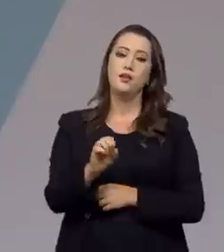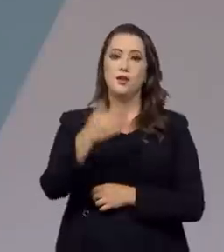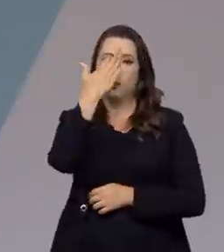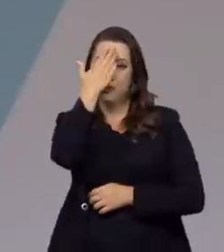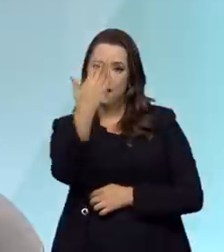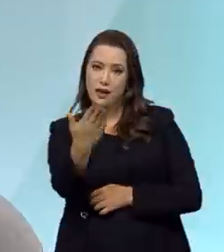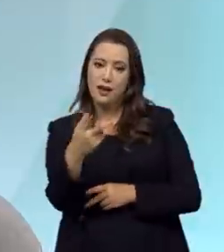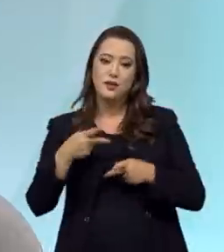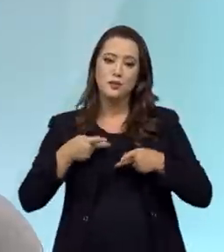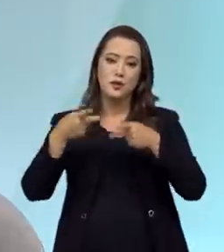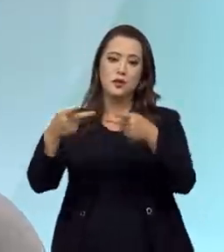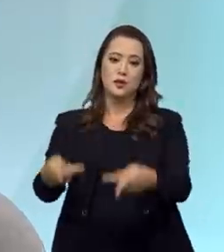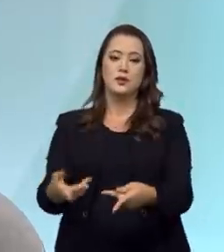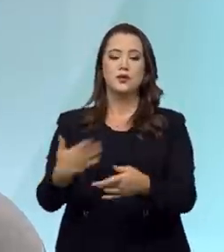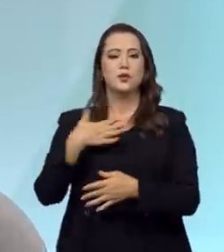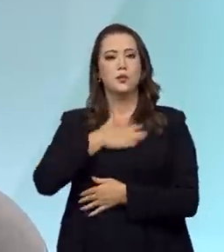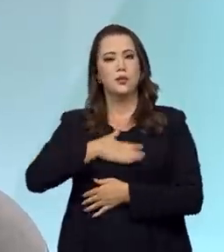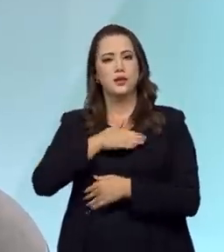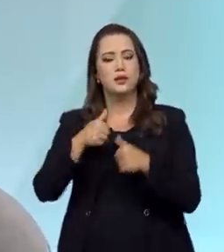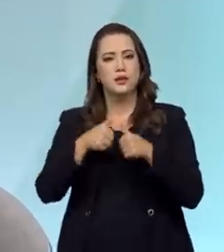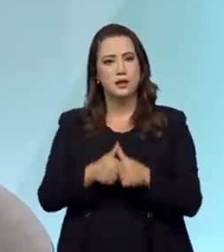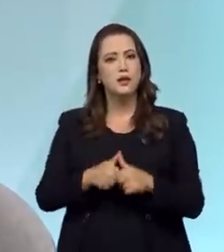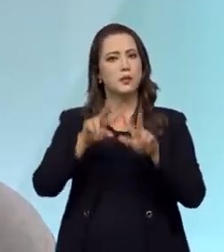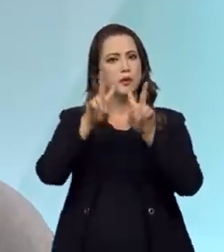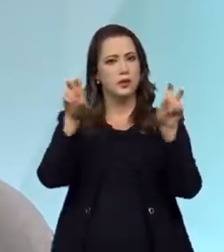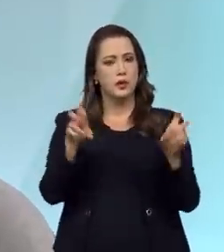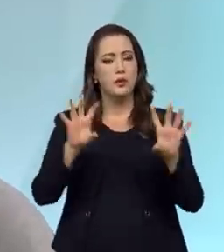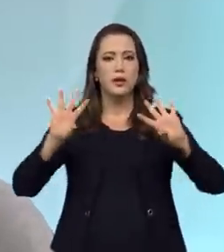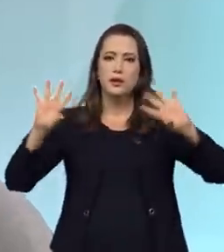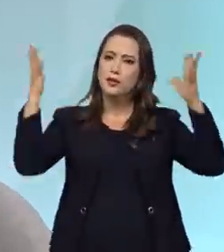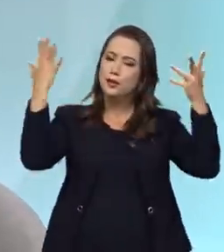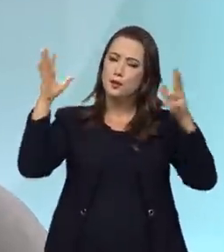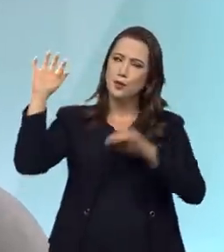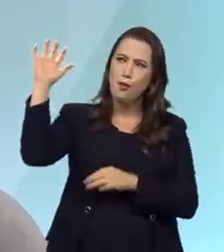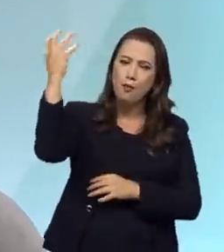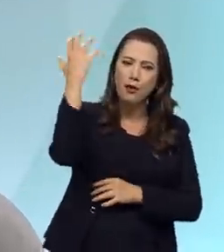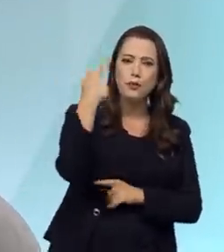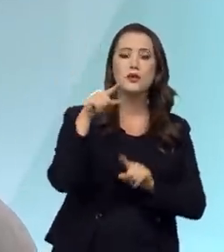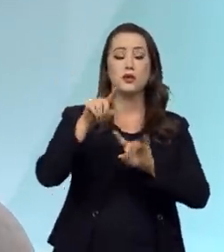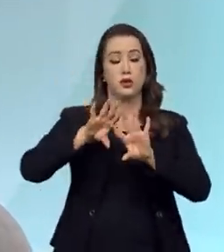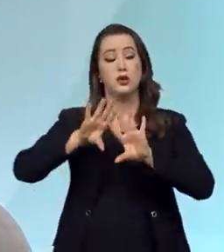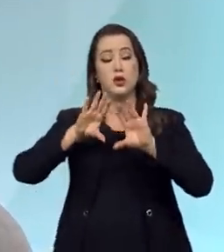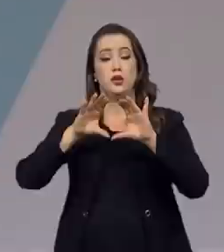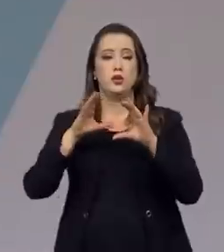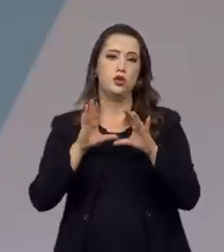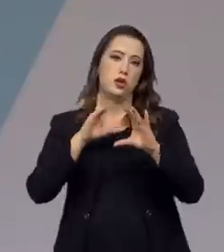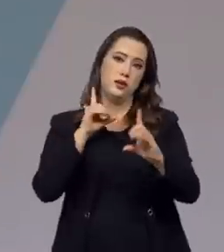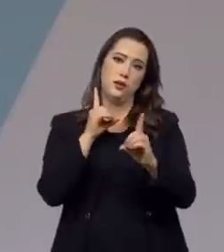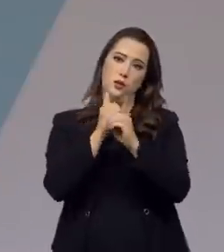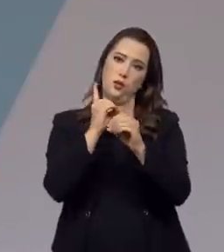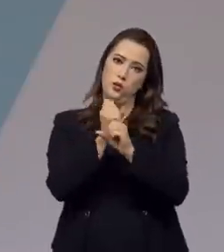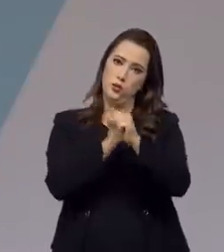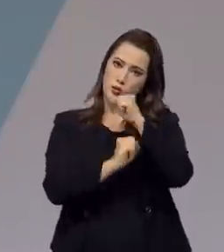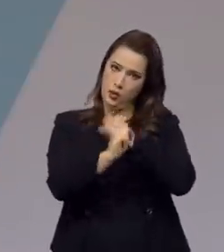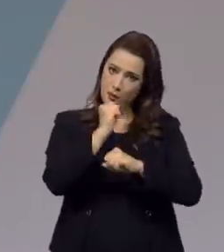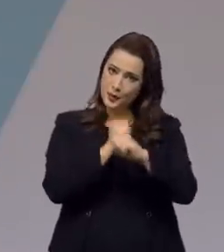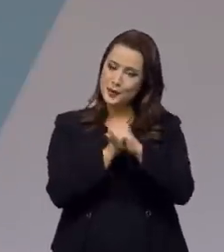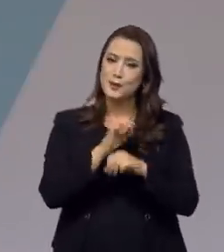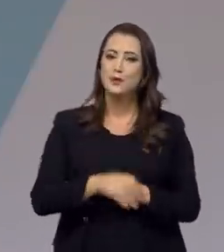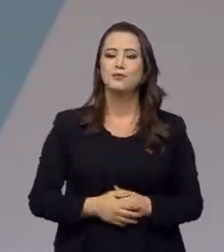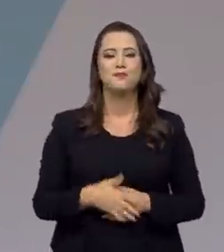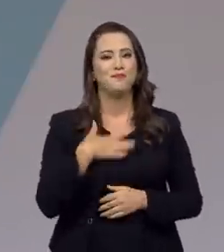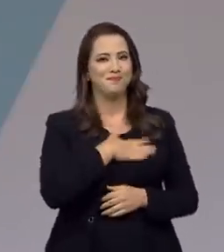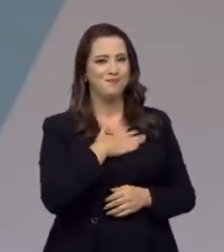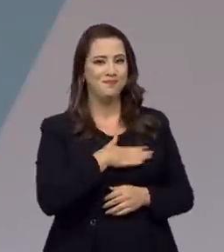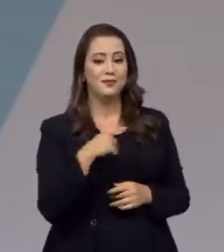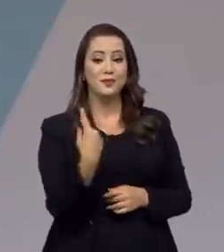é um prazer estar aqui para gente conversar um pouco sobre clima meio ambiente e essa conferência que aconteceu no ano passado o prazer é Nossa aquele preso em